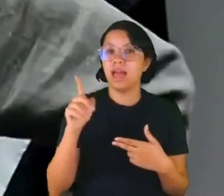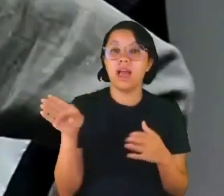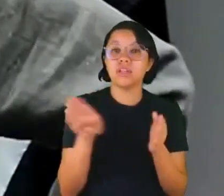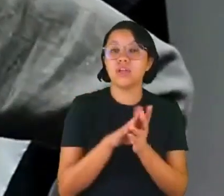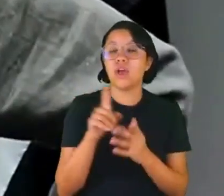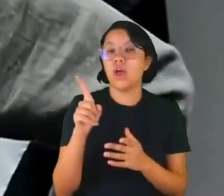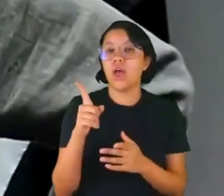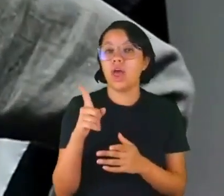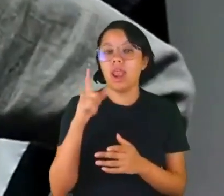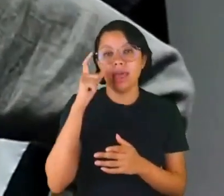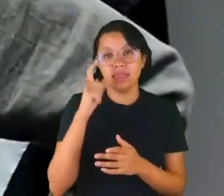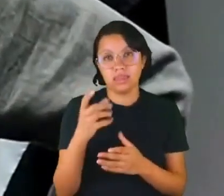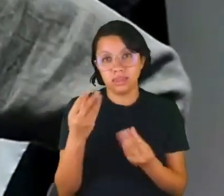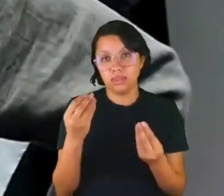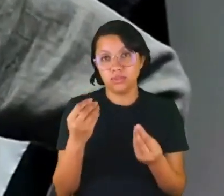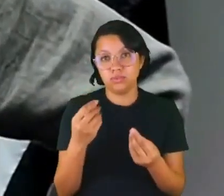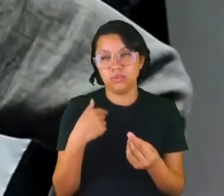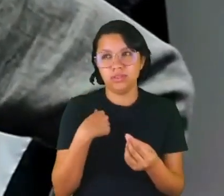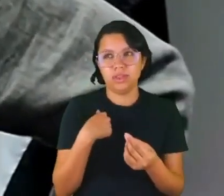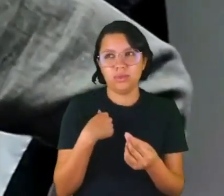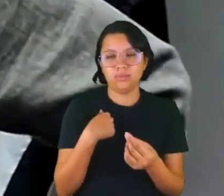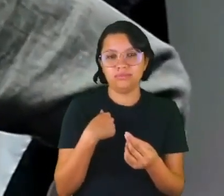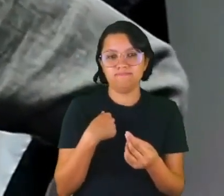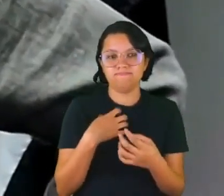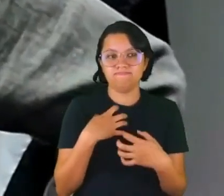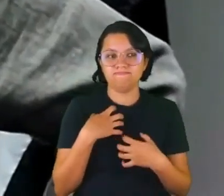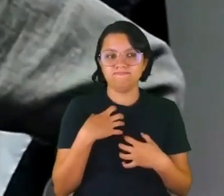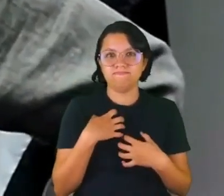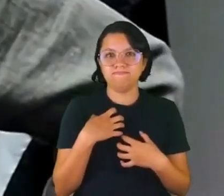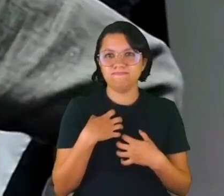freguês de João Gilberto,